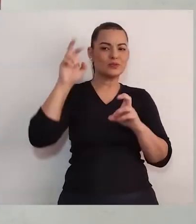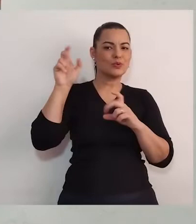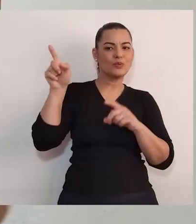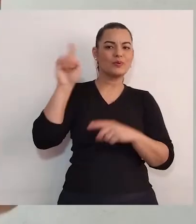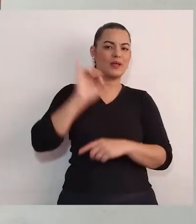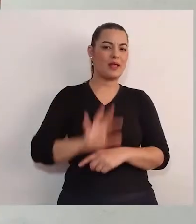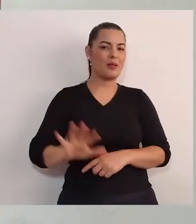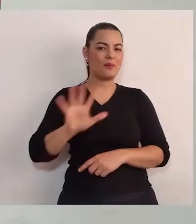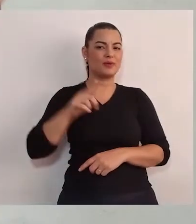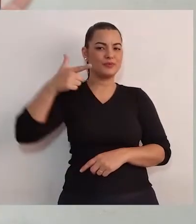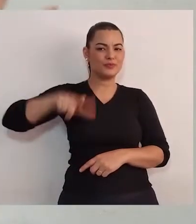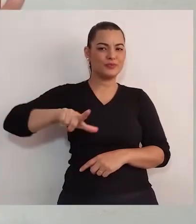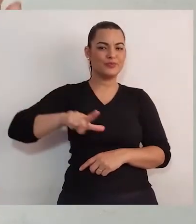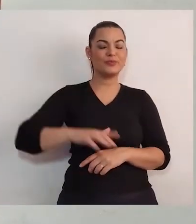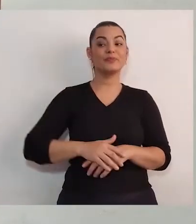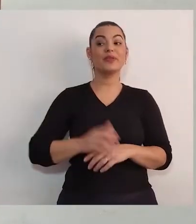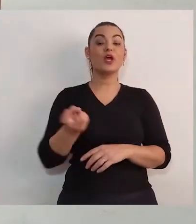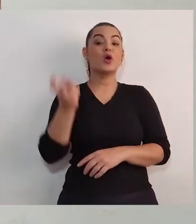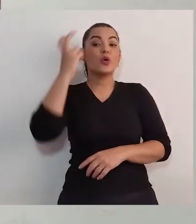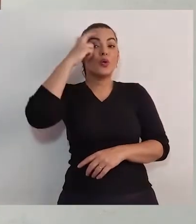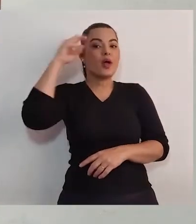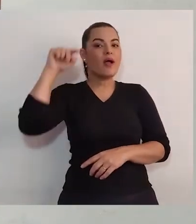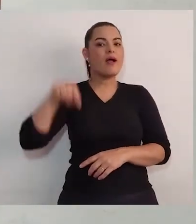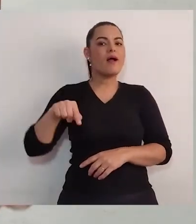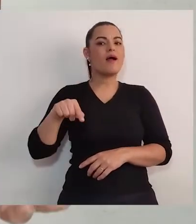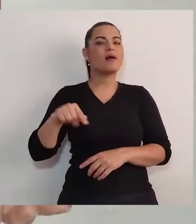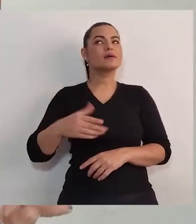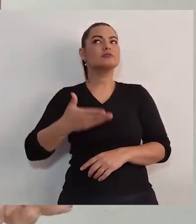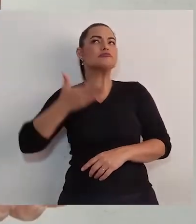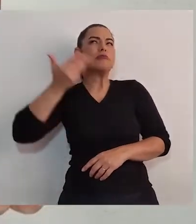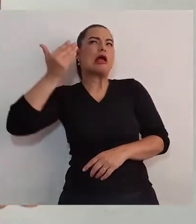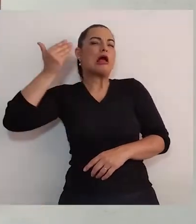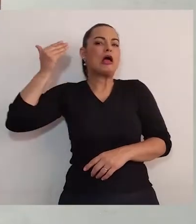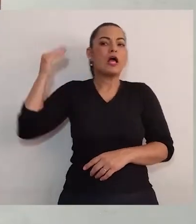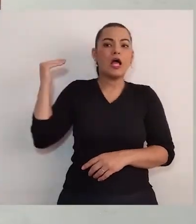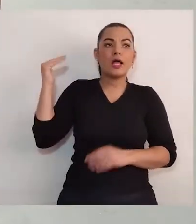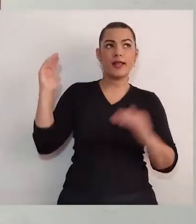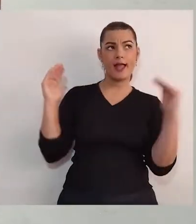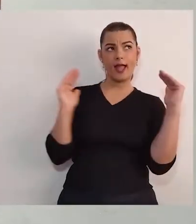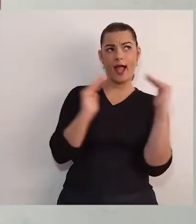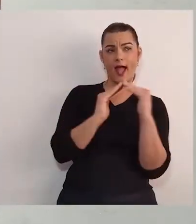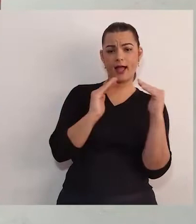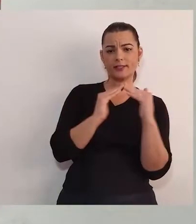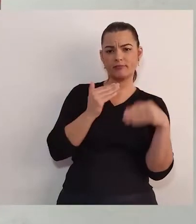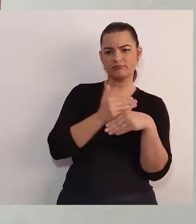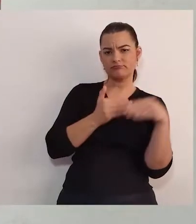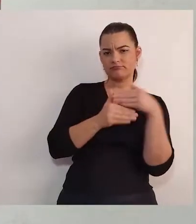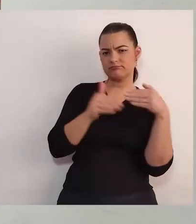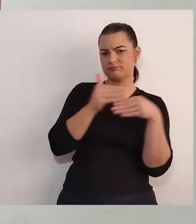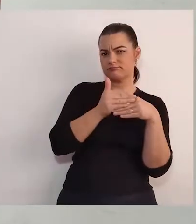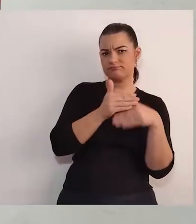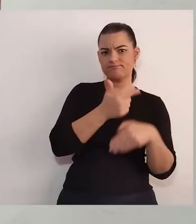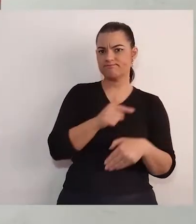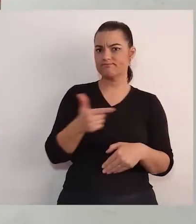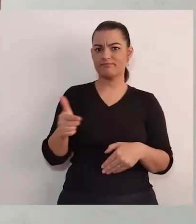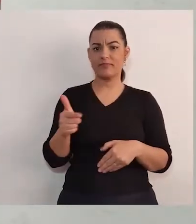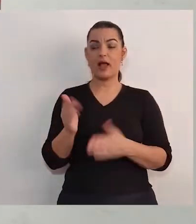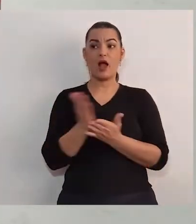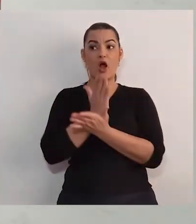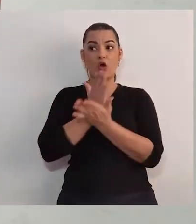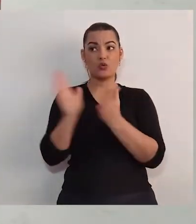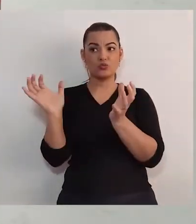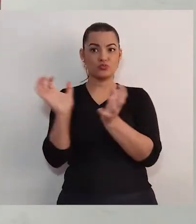essa cultura primitiva, a gente não está vendo nenhuma casa construída ali. Alguns moravam